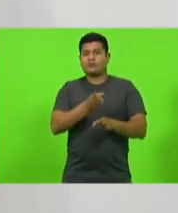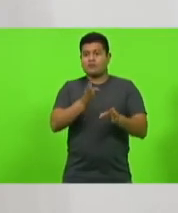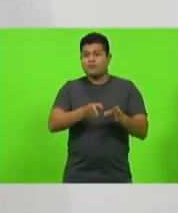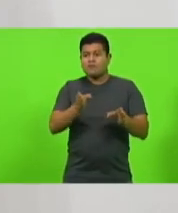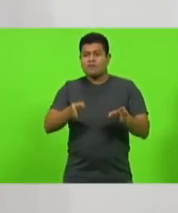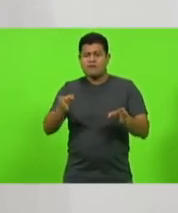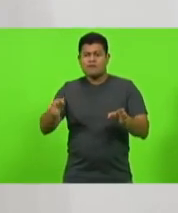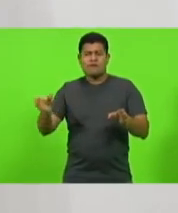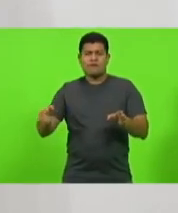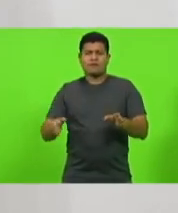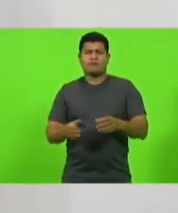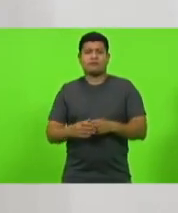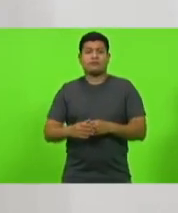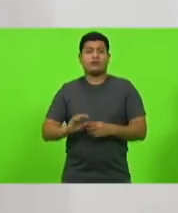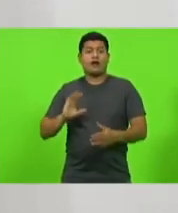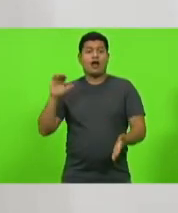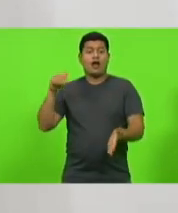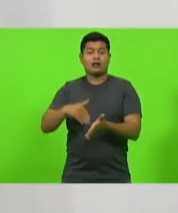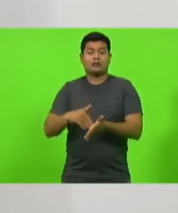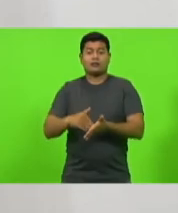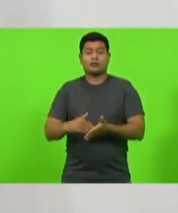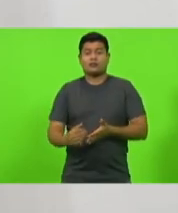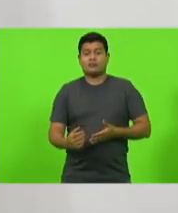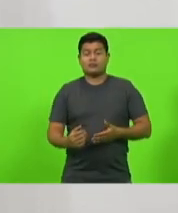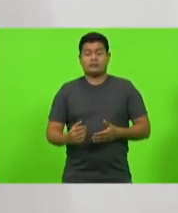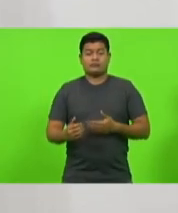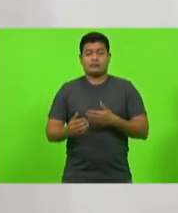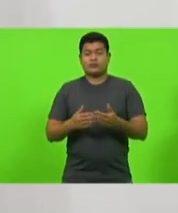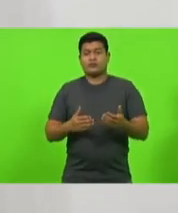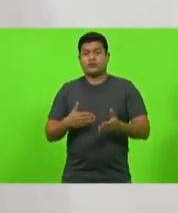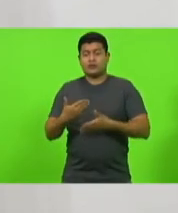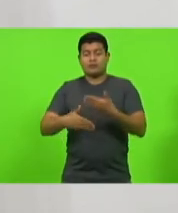Se prorroga até não houver nenhum catarinense mais